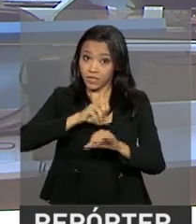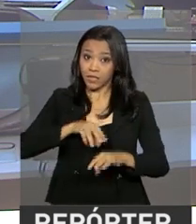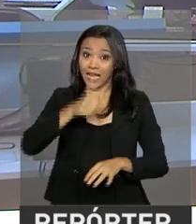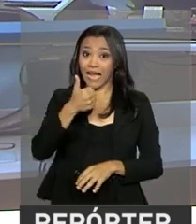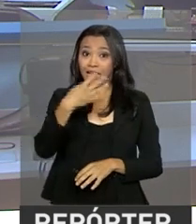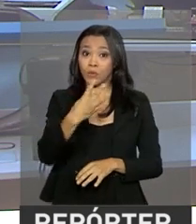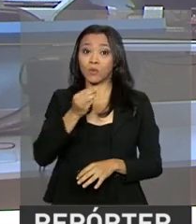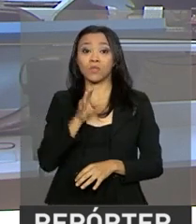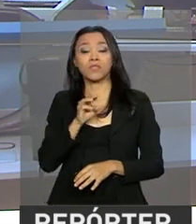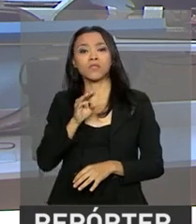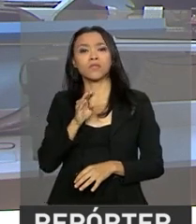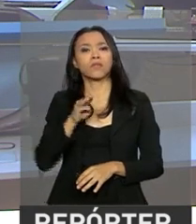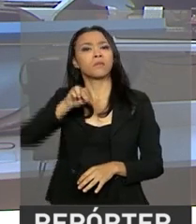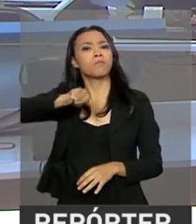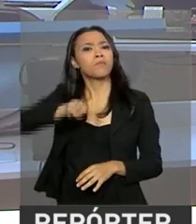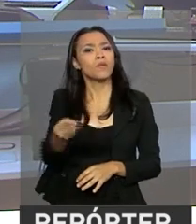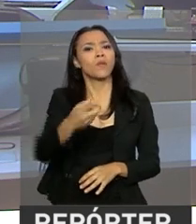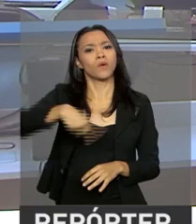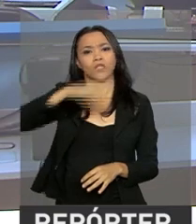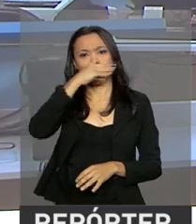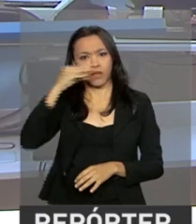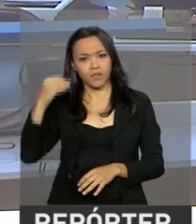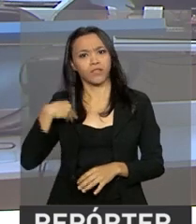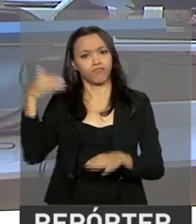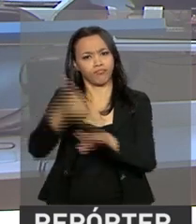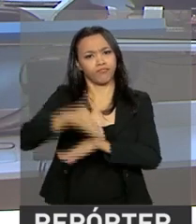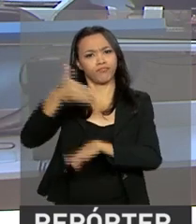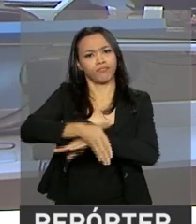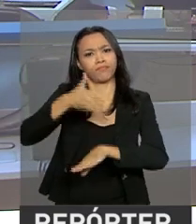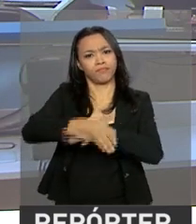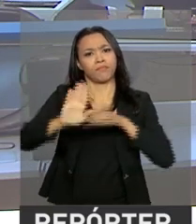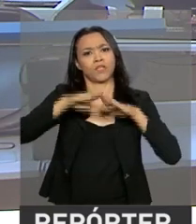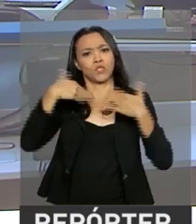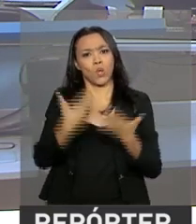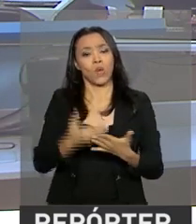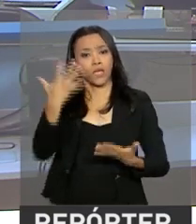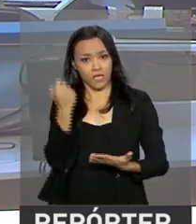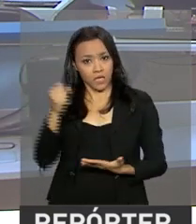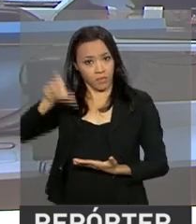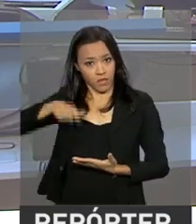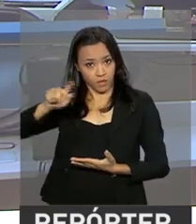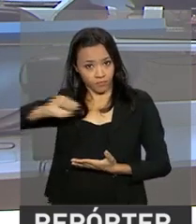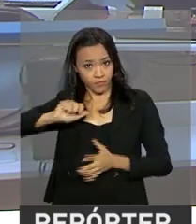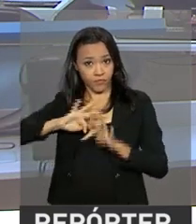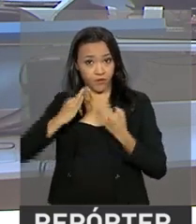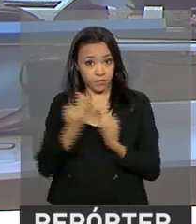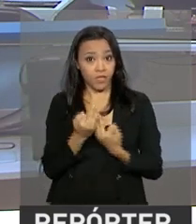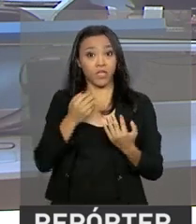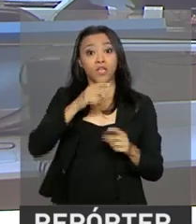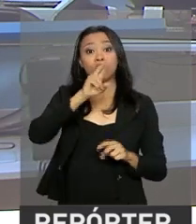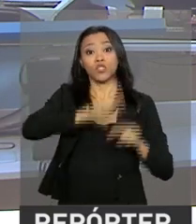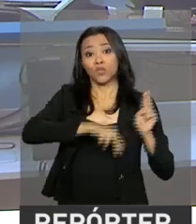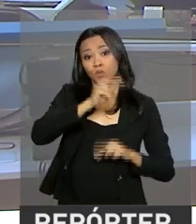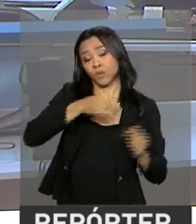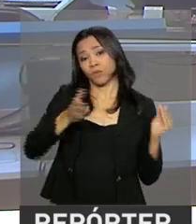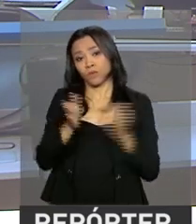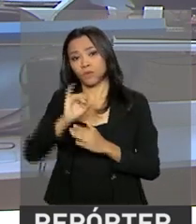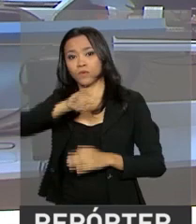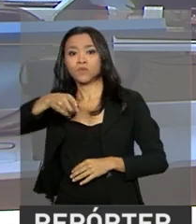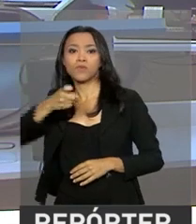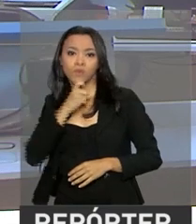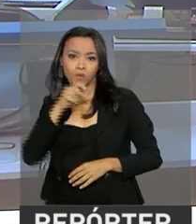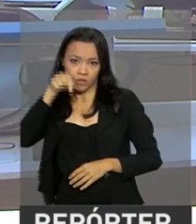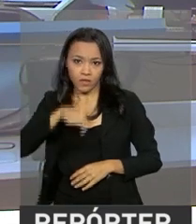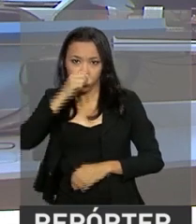e adolescentes do programa Bolsa Família tiveram a frequência escolar acompanhada pelo Governo Federal de Junho a julho deste ano